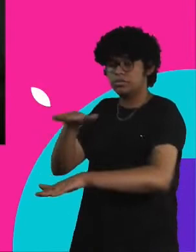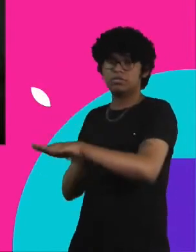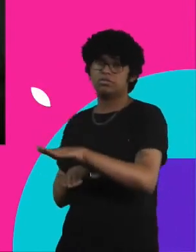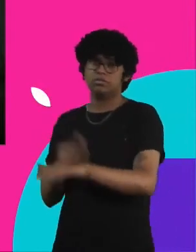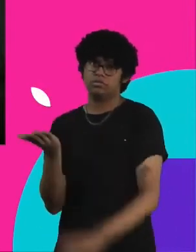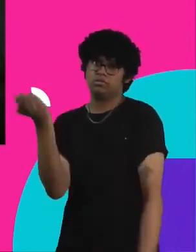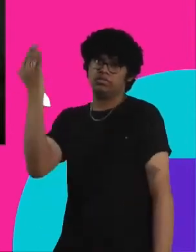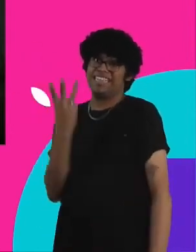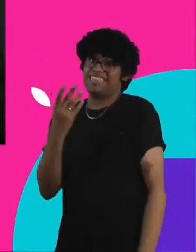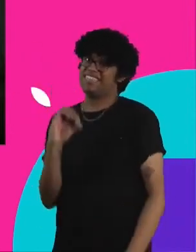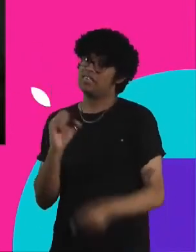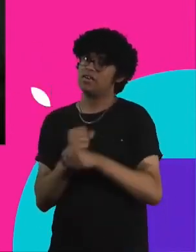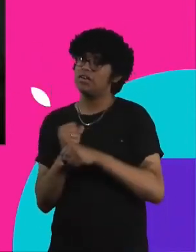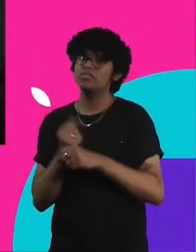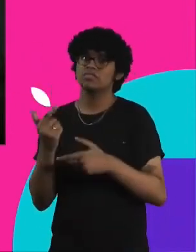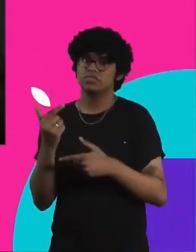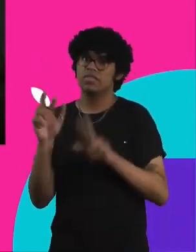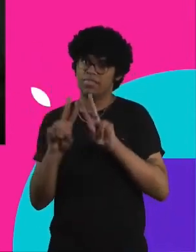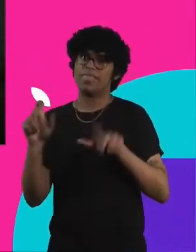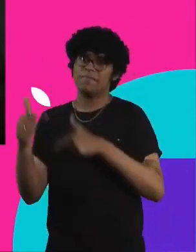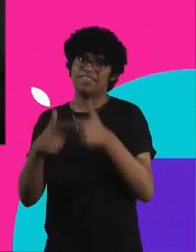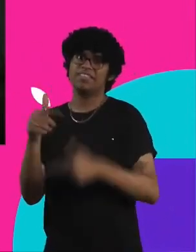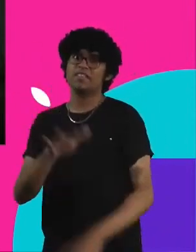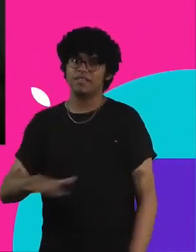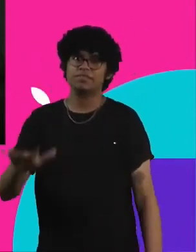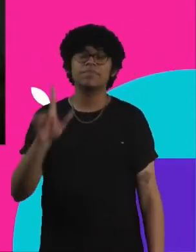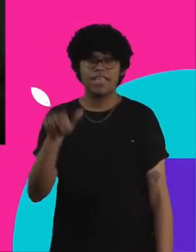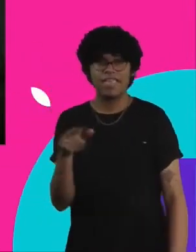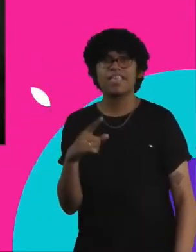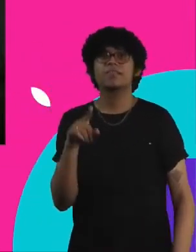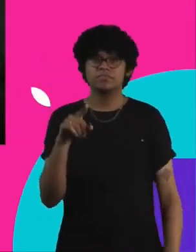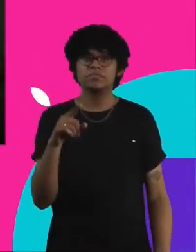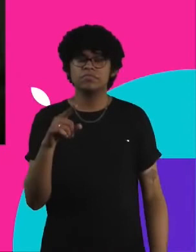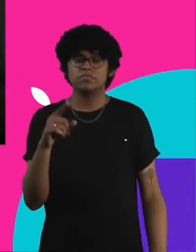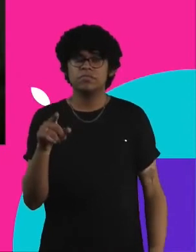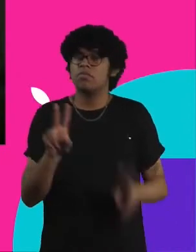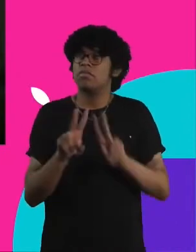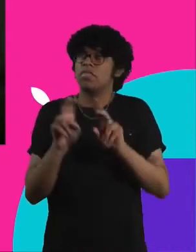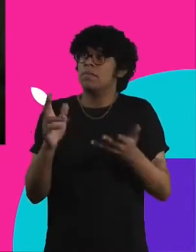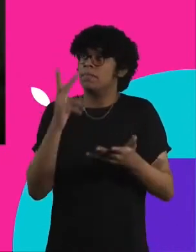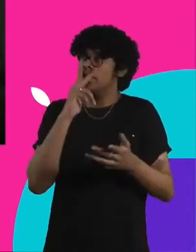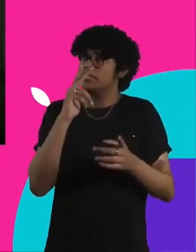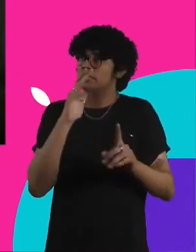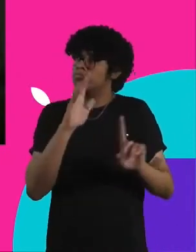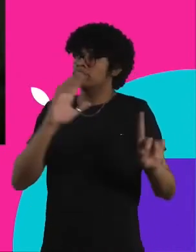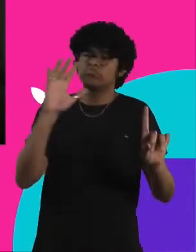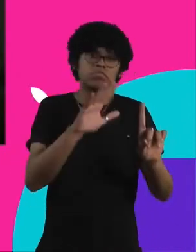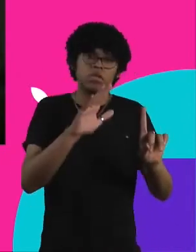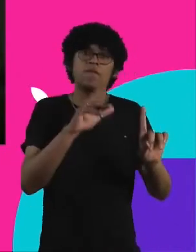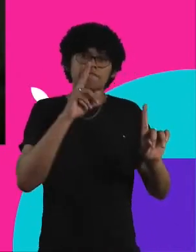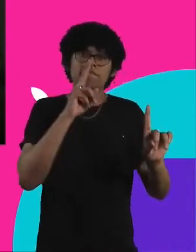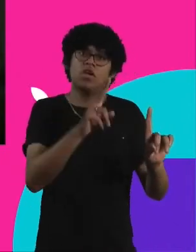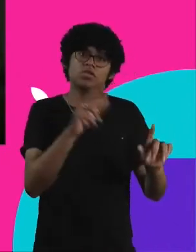que diz respeito à empregabilidade. Então, esse é um outro fator, que por isso que eu falo que as mulheres foram mais fortemente afetadas.